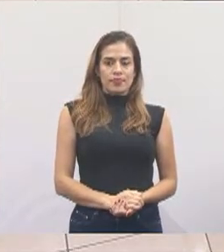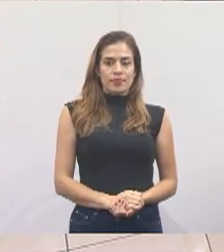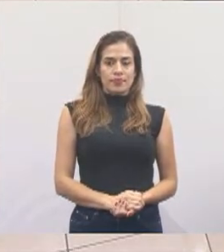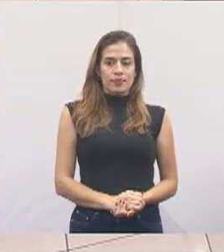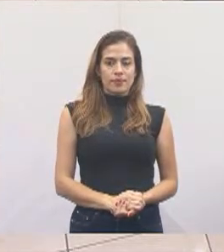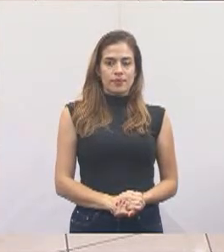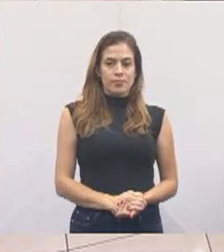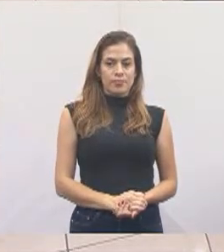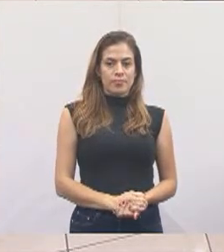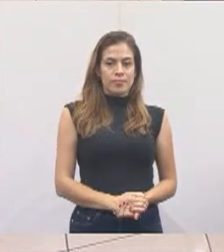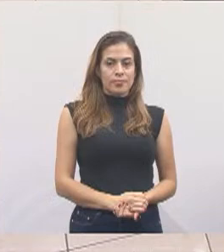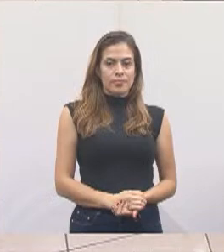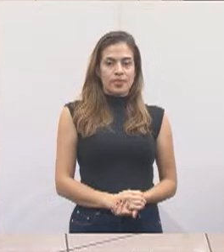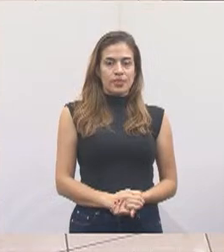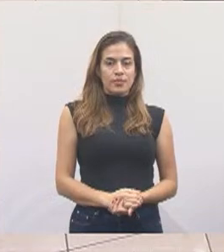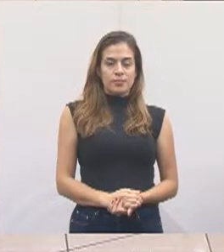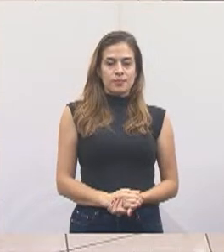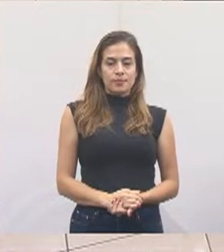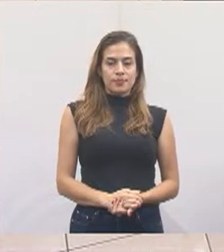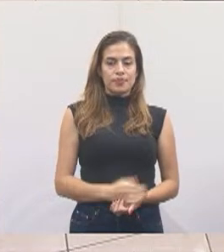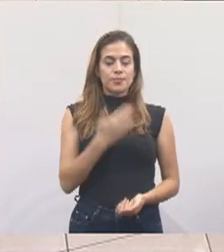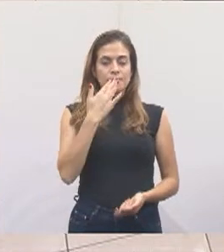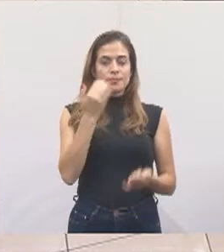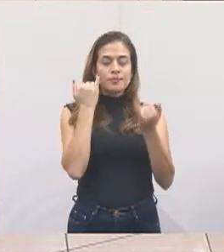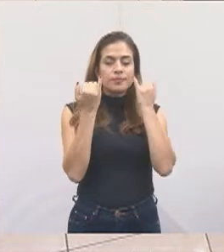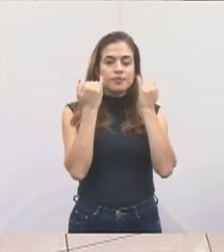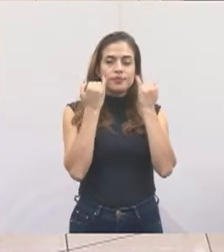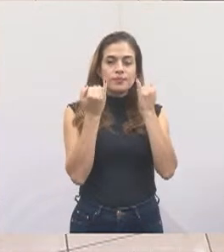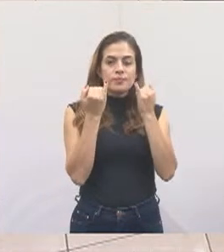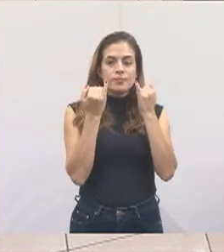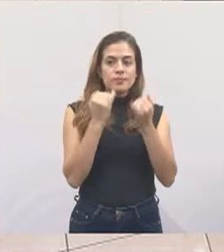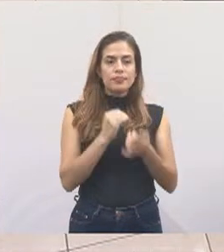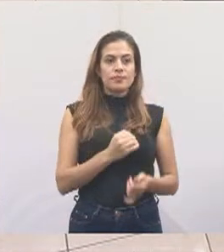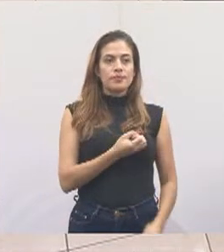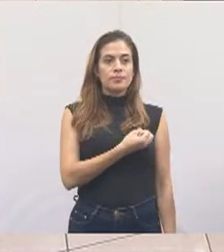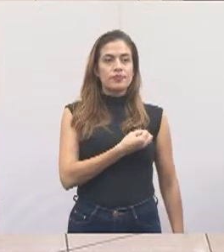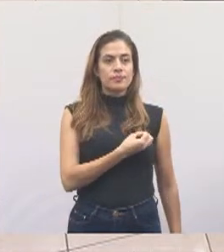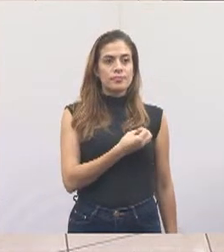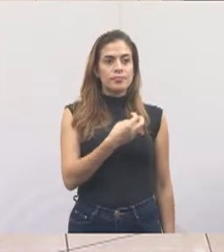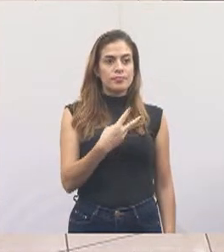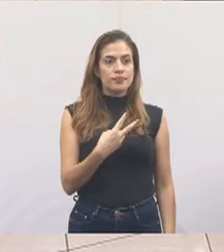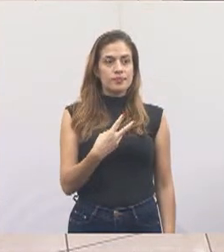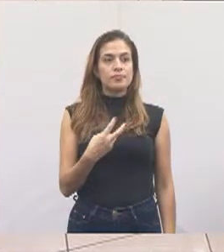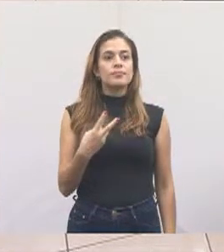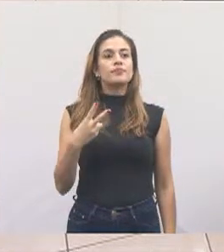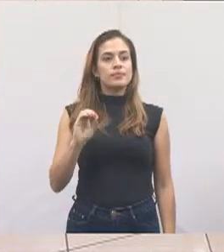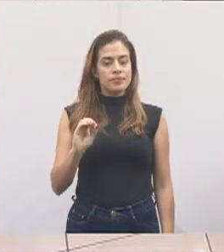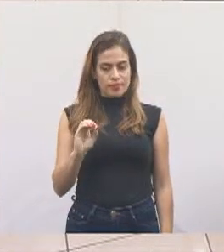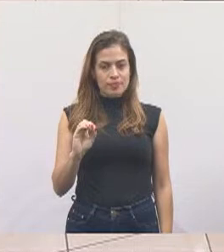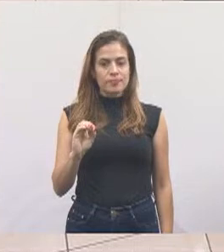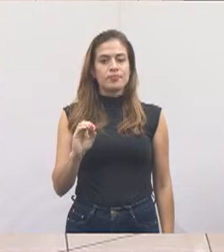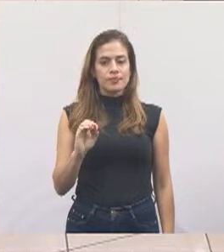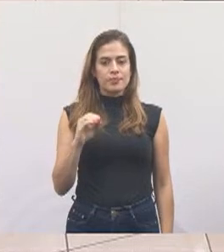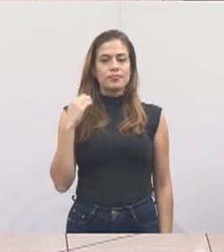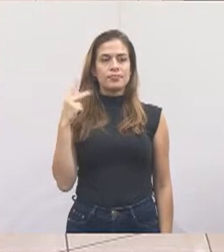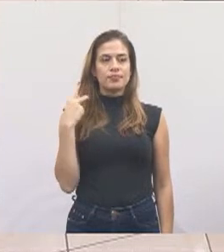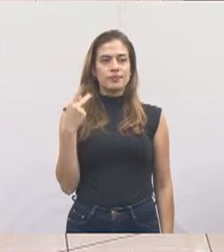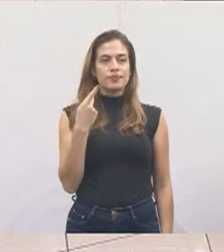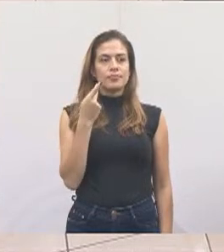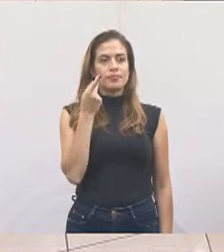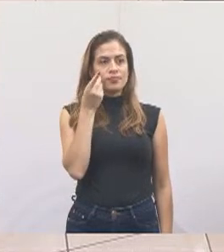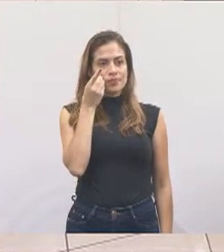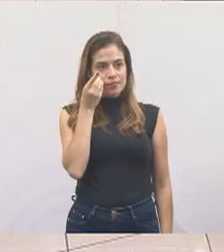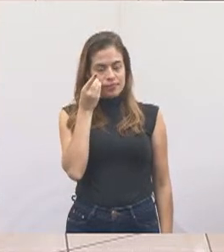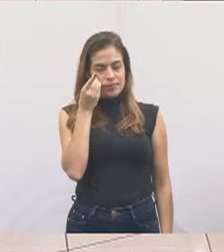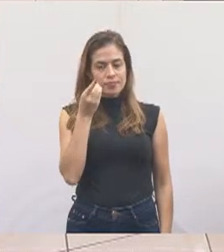informações referente ao pedido de informação 220 2023 de autoria do vereador dud venho prestar as